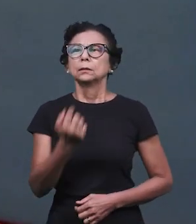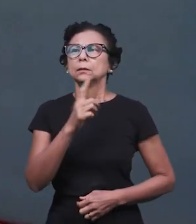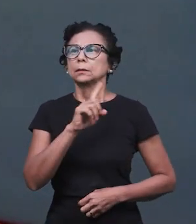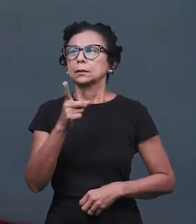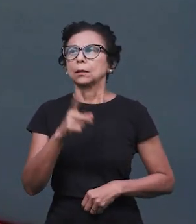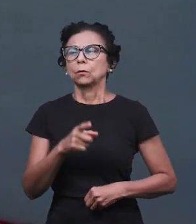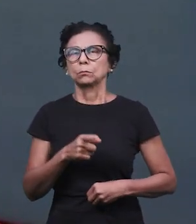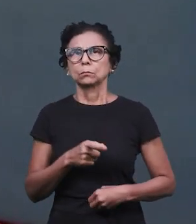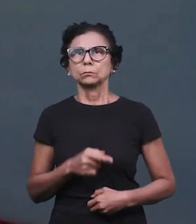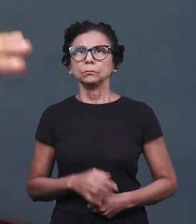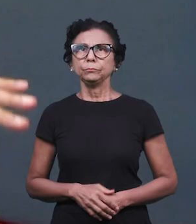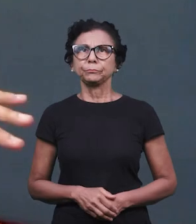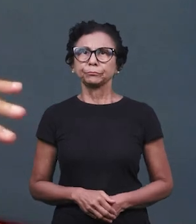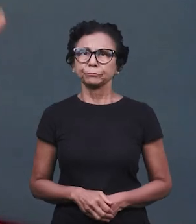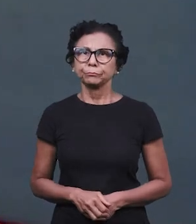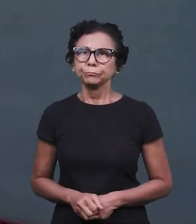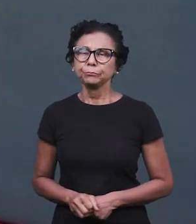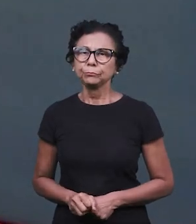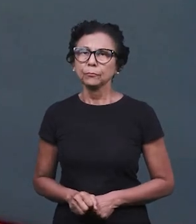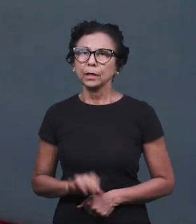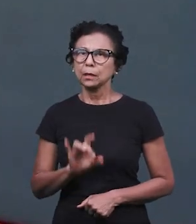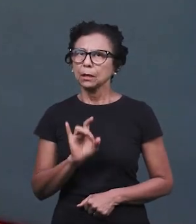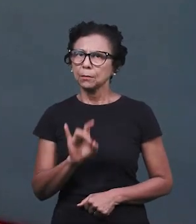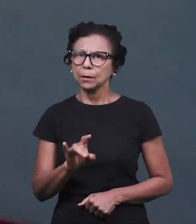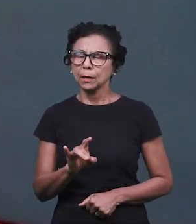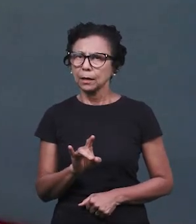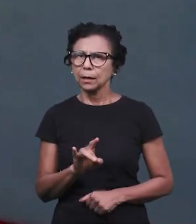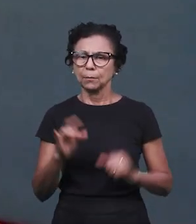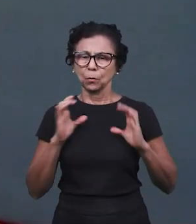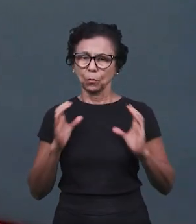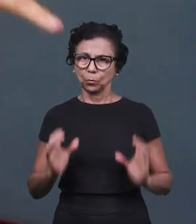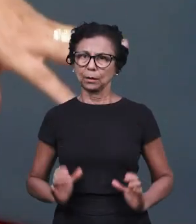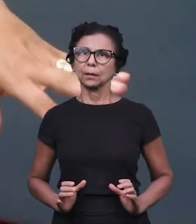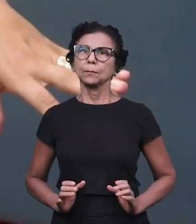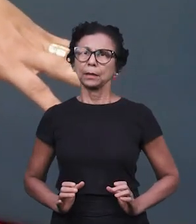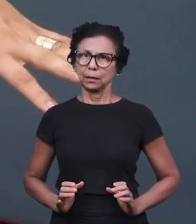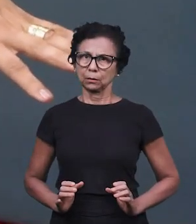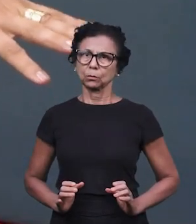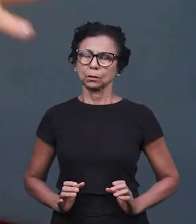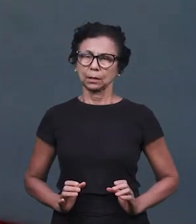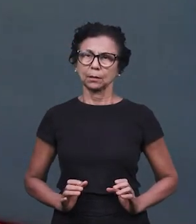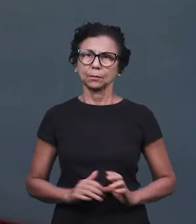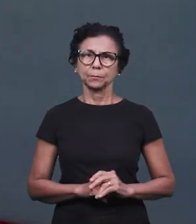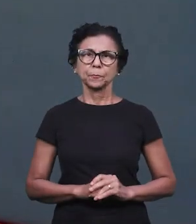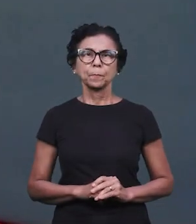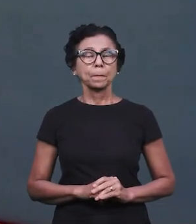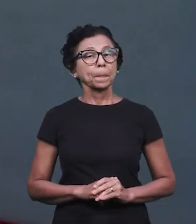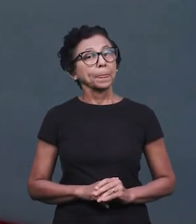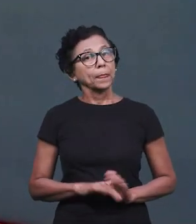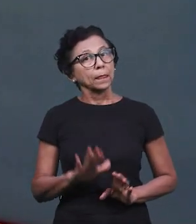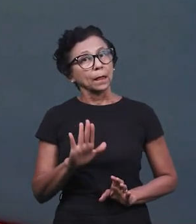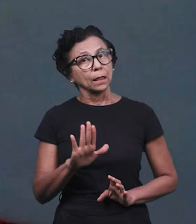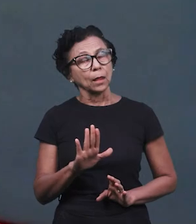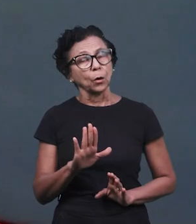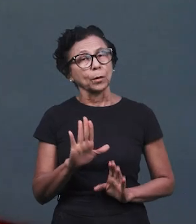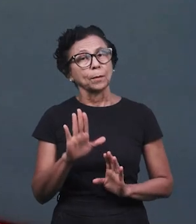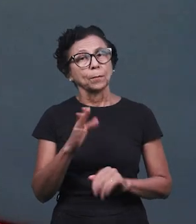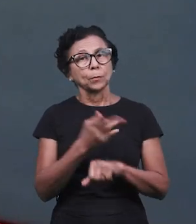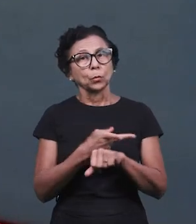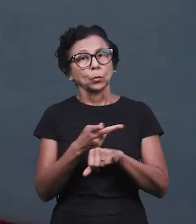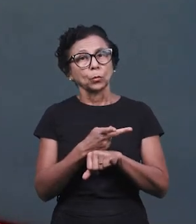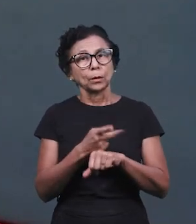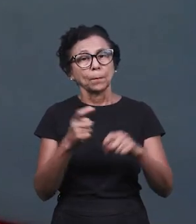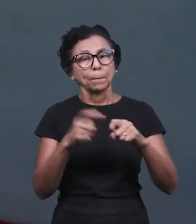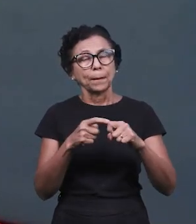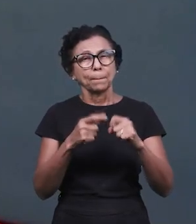Tudo é comportamental. É mais comportamental. Mas é importante procurar ajuda clínica primeiro. Nunca direto para o psiquiatra, tá,